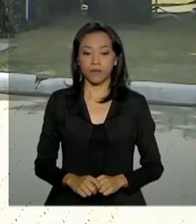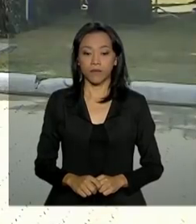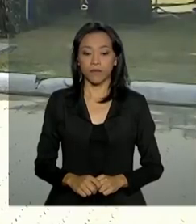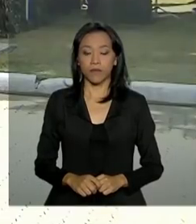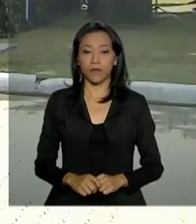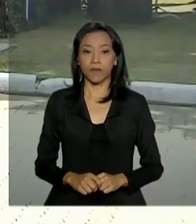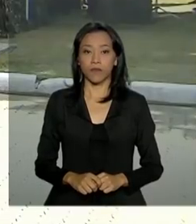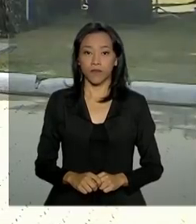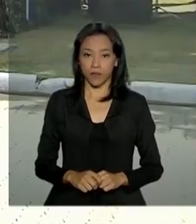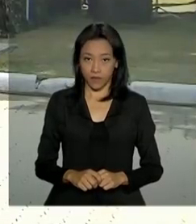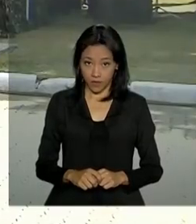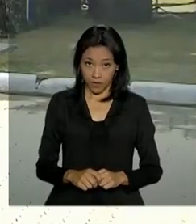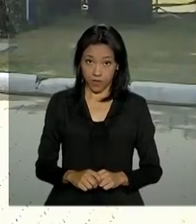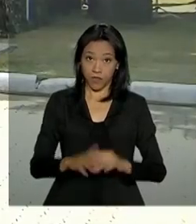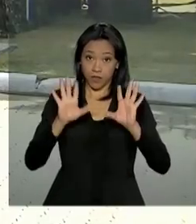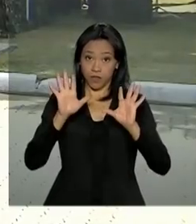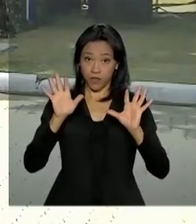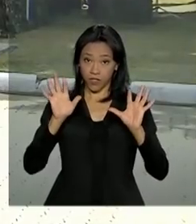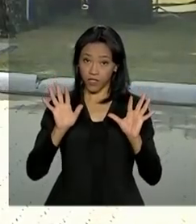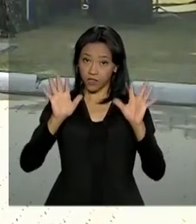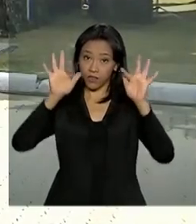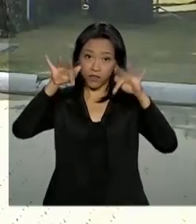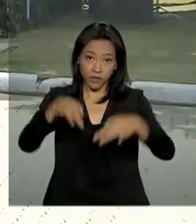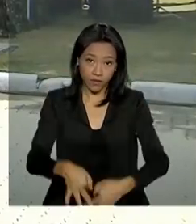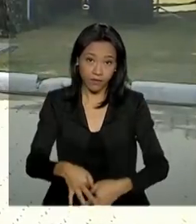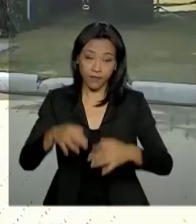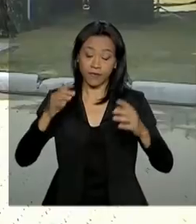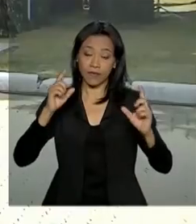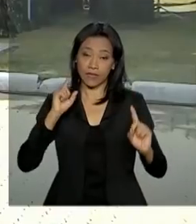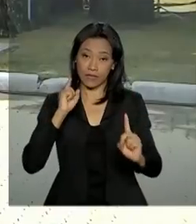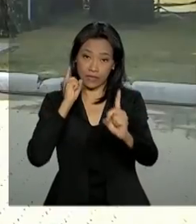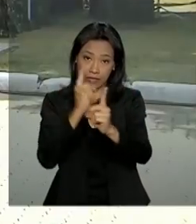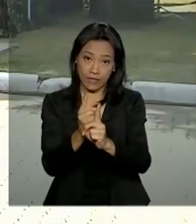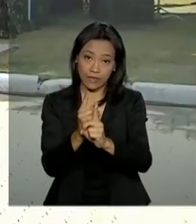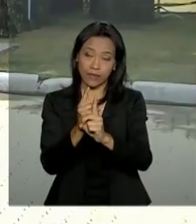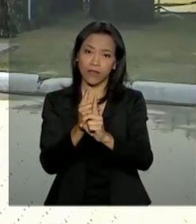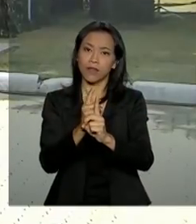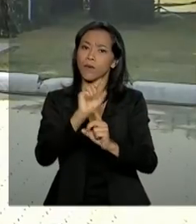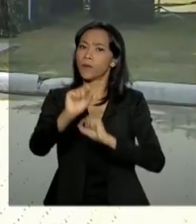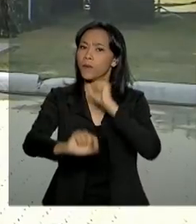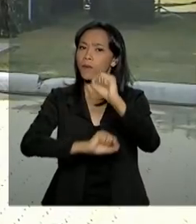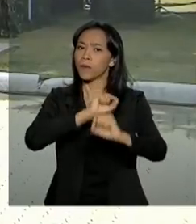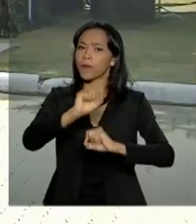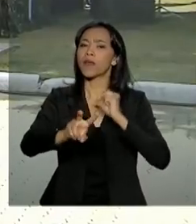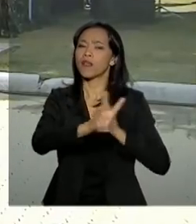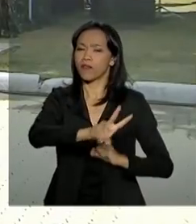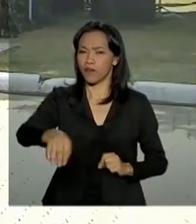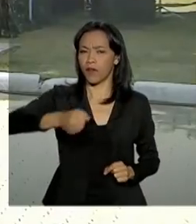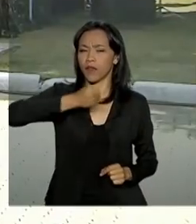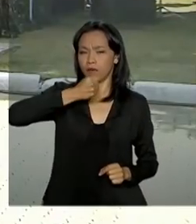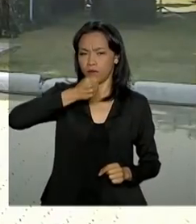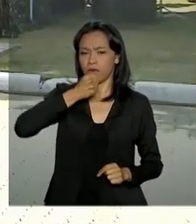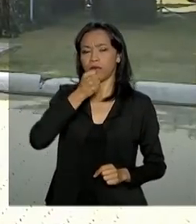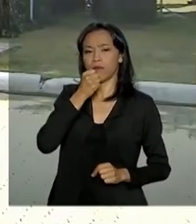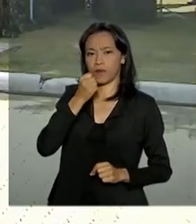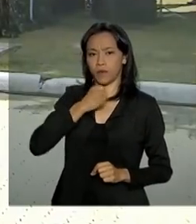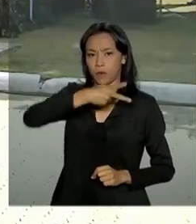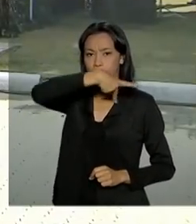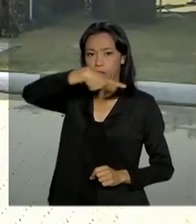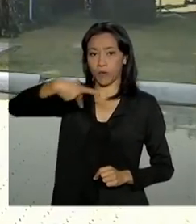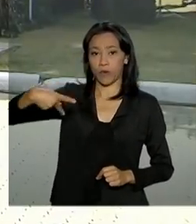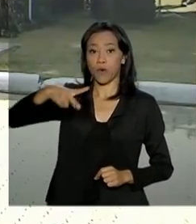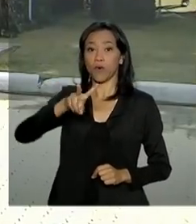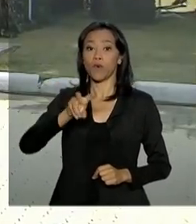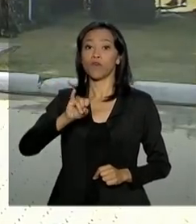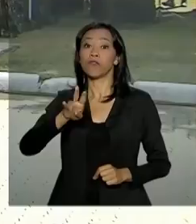E no fim dessa solenidade, o presidente da República em exercício, general Hamilton Mourão, deve conceder uma entrevista coletiva para os jornalistas que estão fazendo